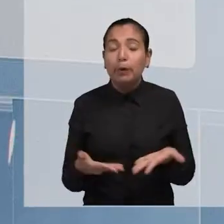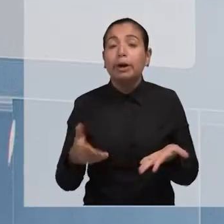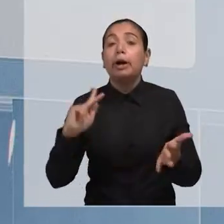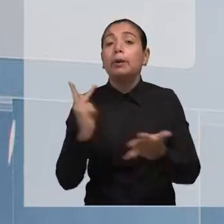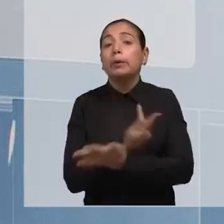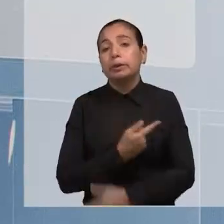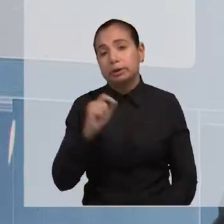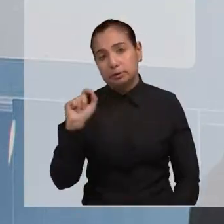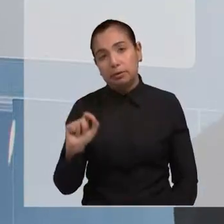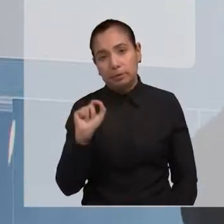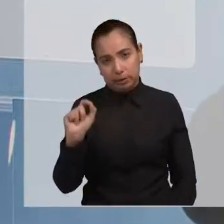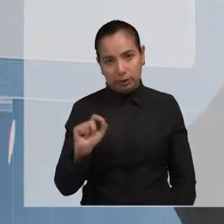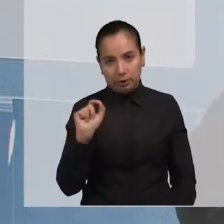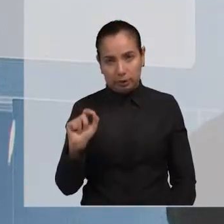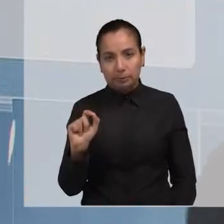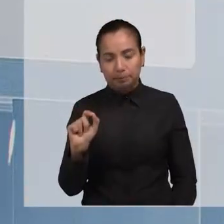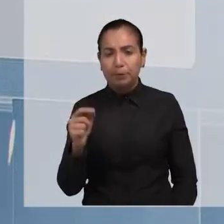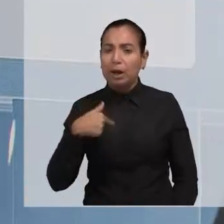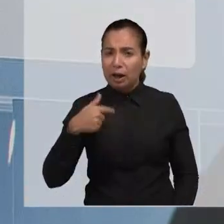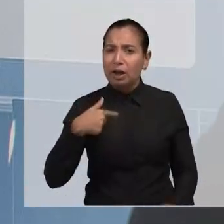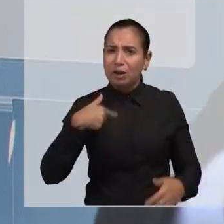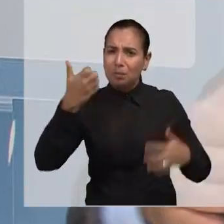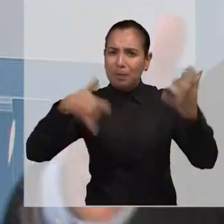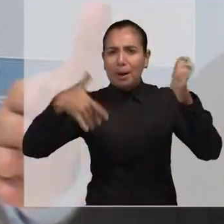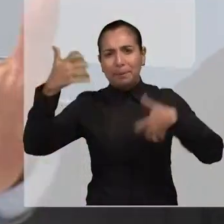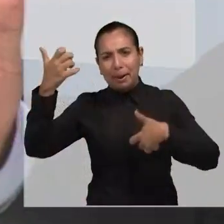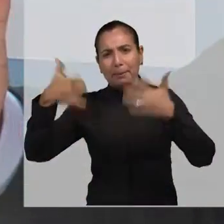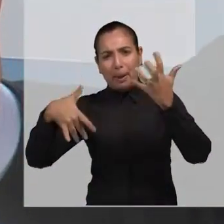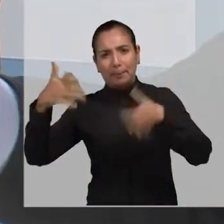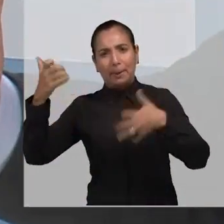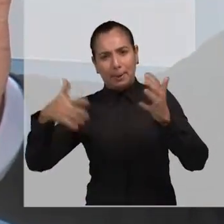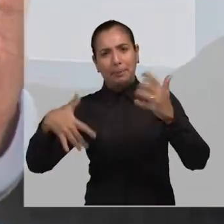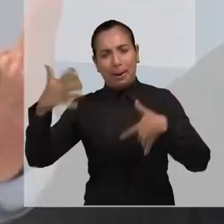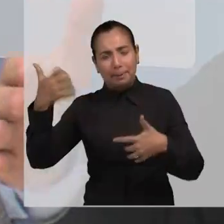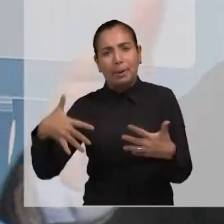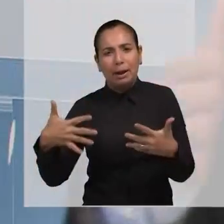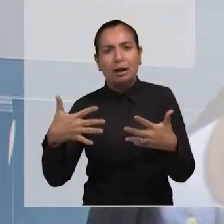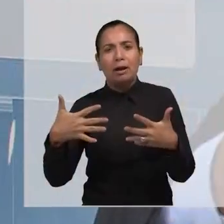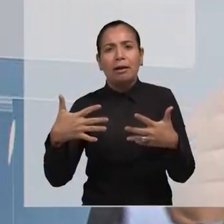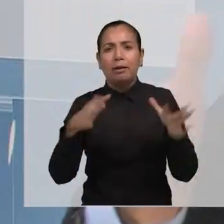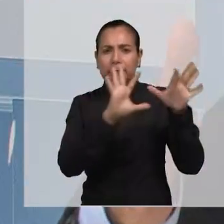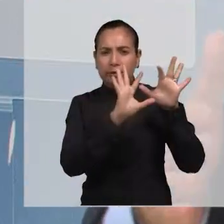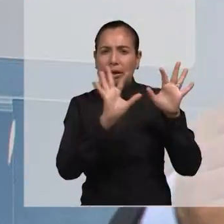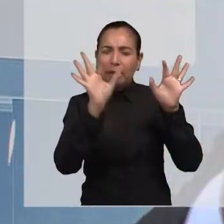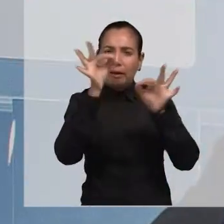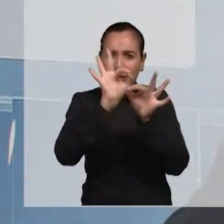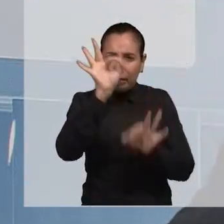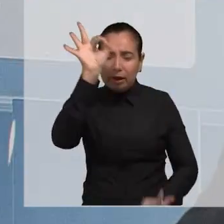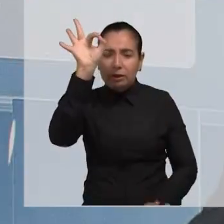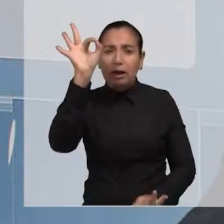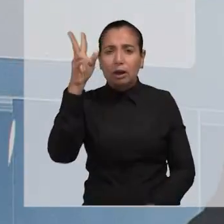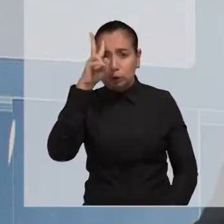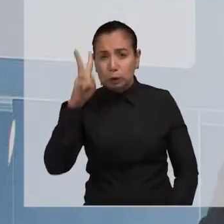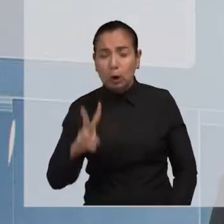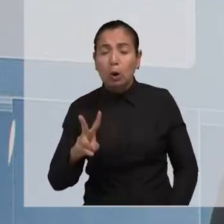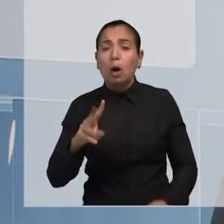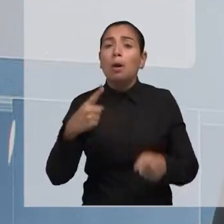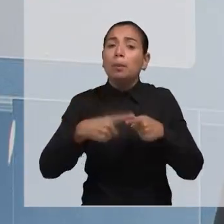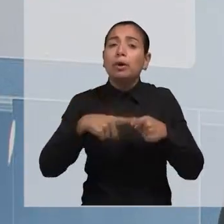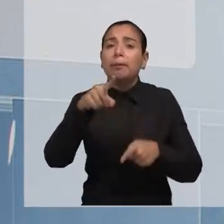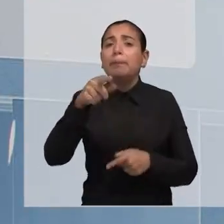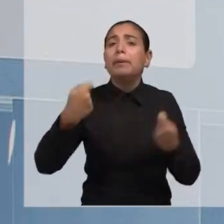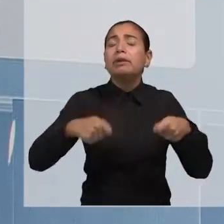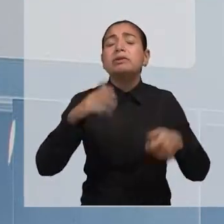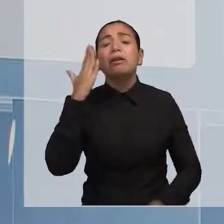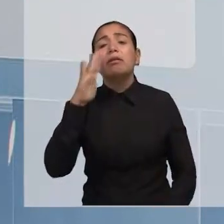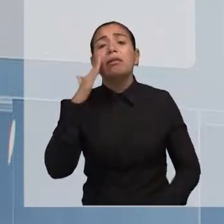agora, então, estou querendo dizer isso, estou fazendo essa linha histórica. Essa linha histórica, e para você entender o que é que vem acontecendo, que eu